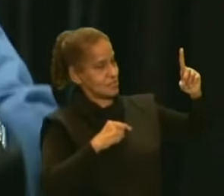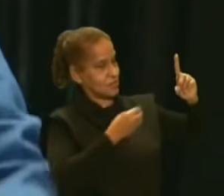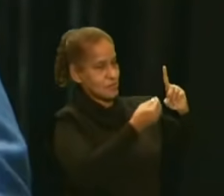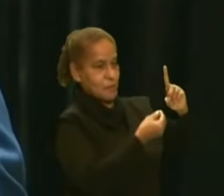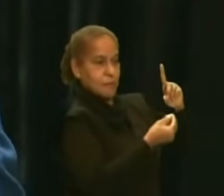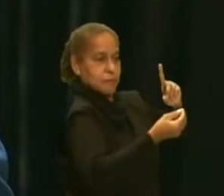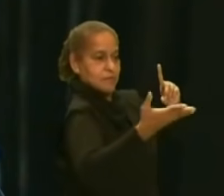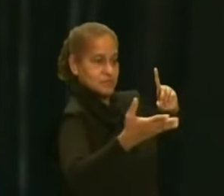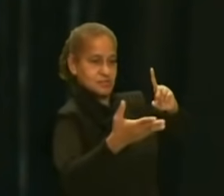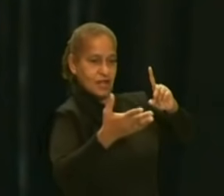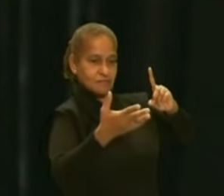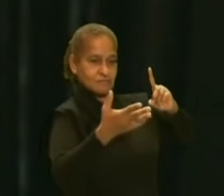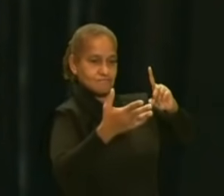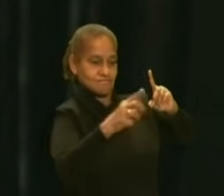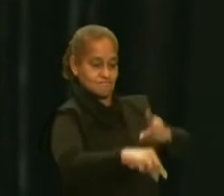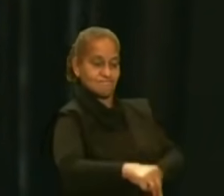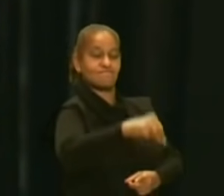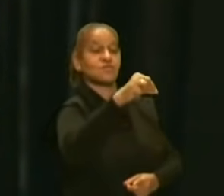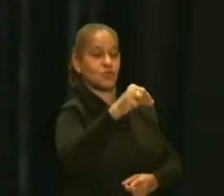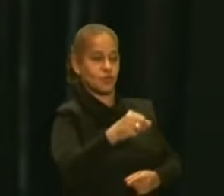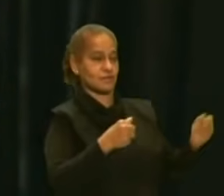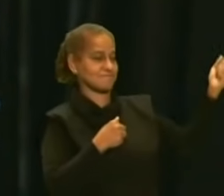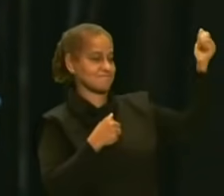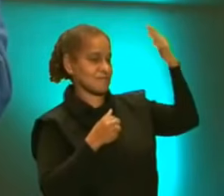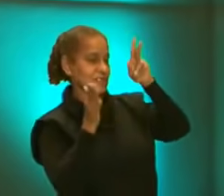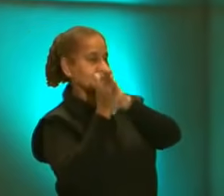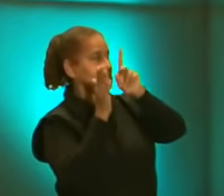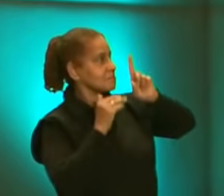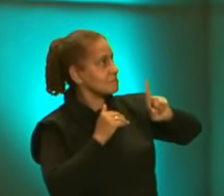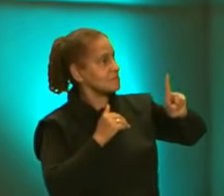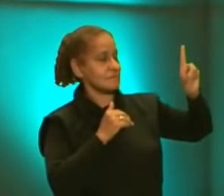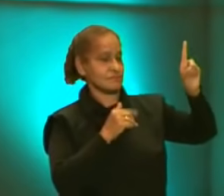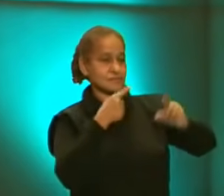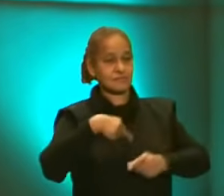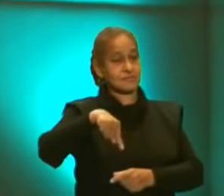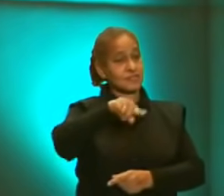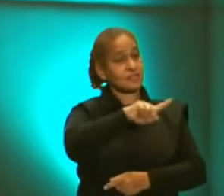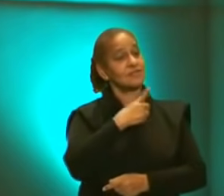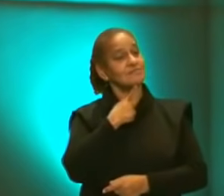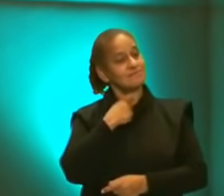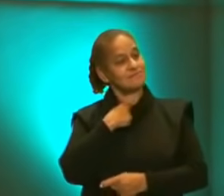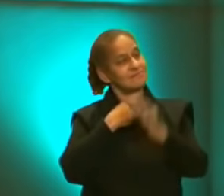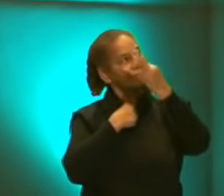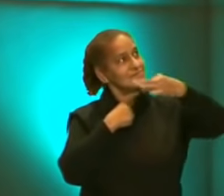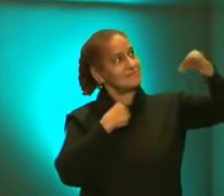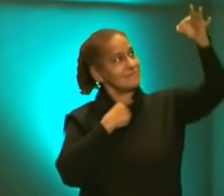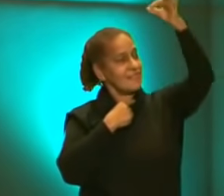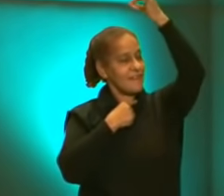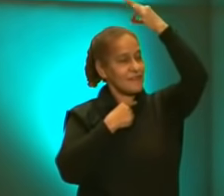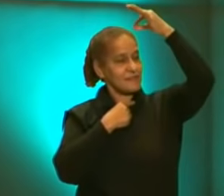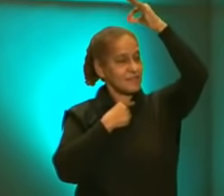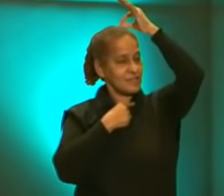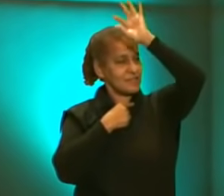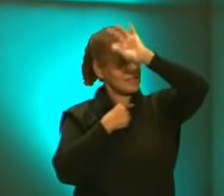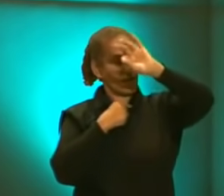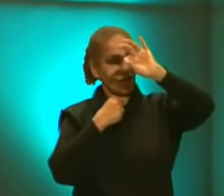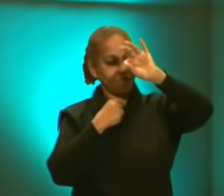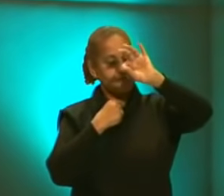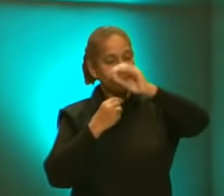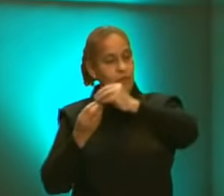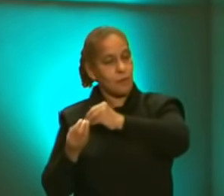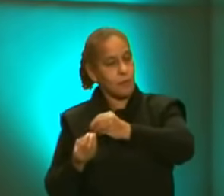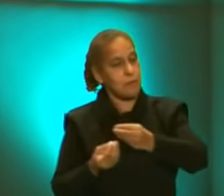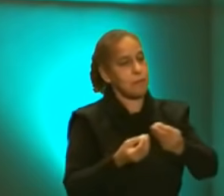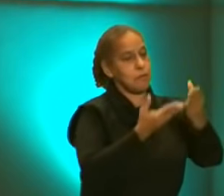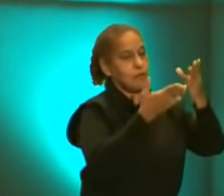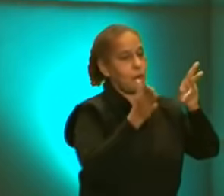graça dEle. E se nós desejamos, o Espírito de Deus leva cativo